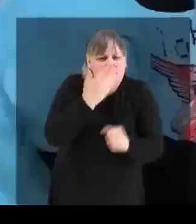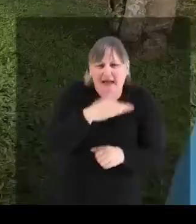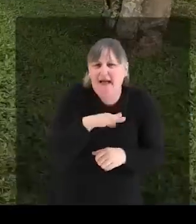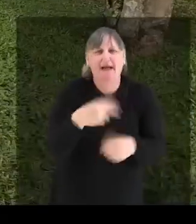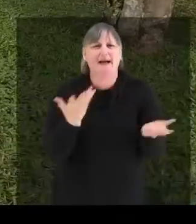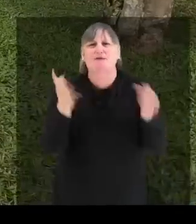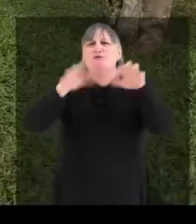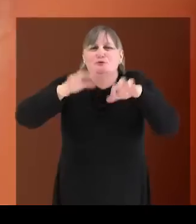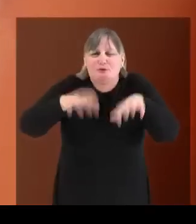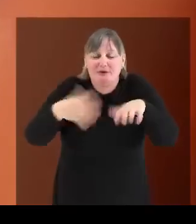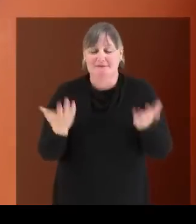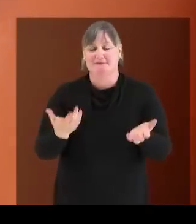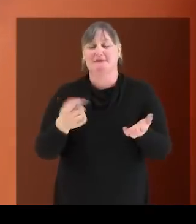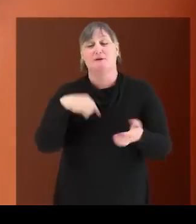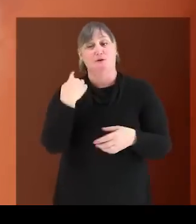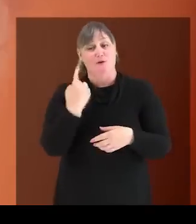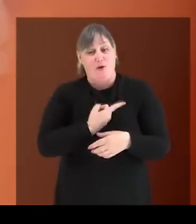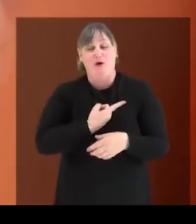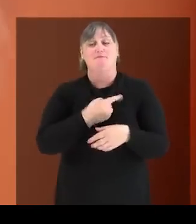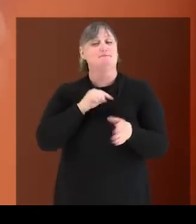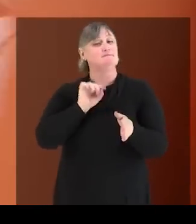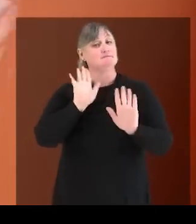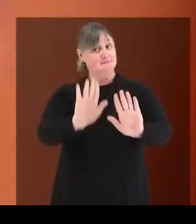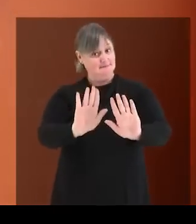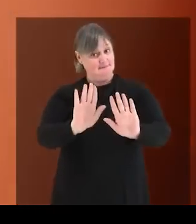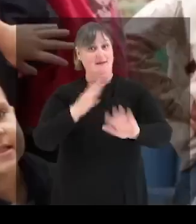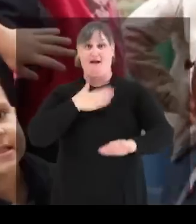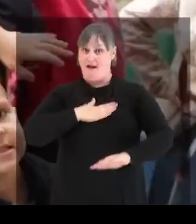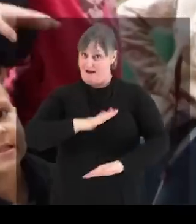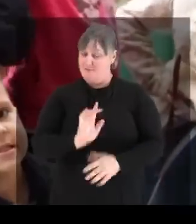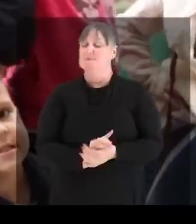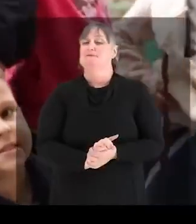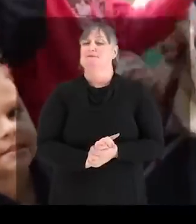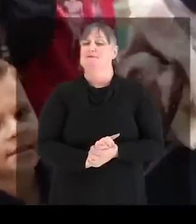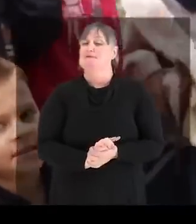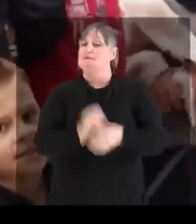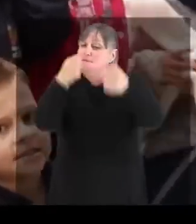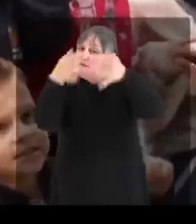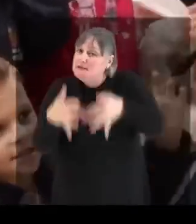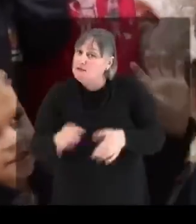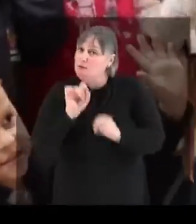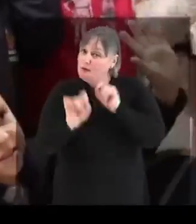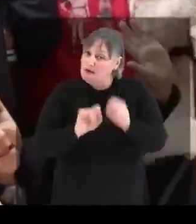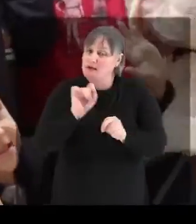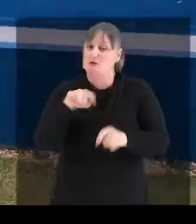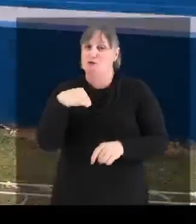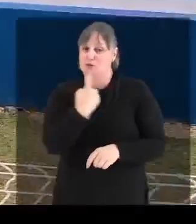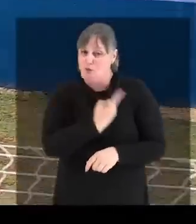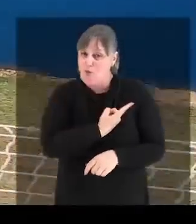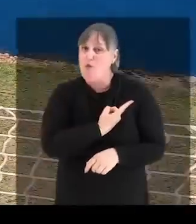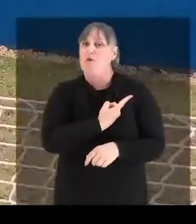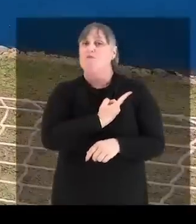A gente buscou e disse assim, não. O que, que a gente falou até agora, nós estamos escutando